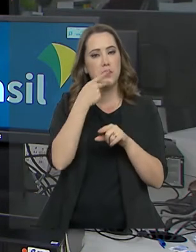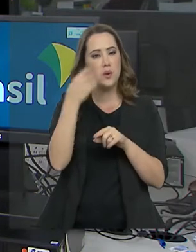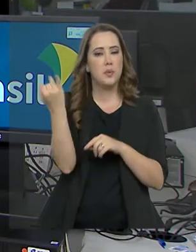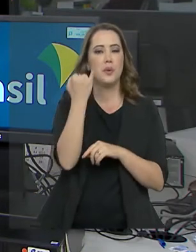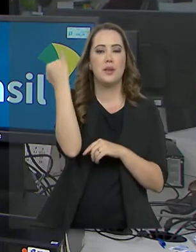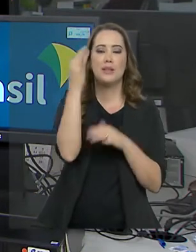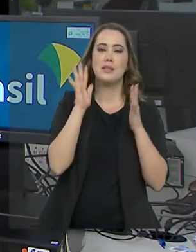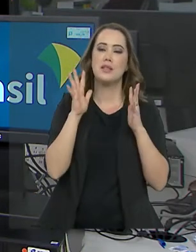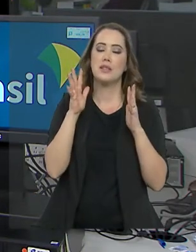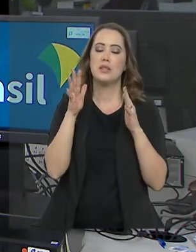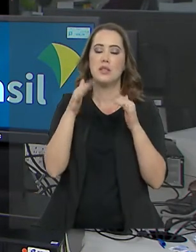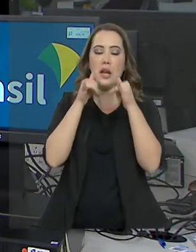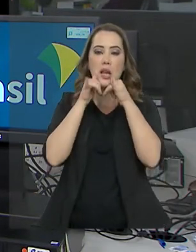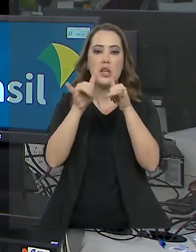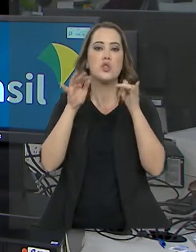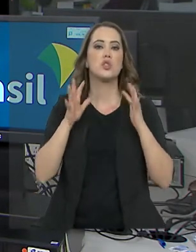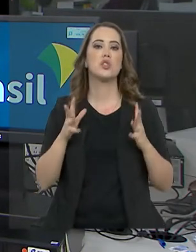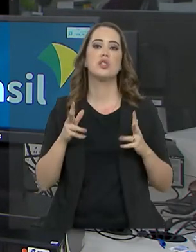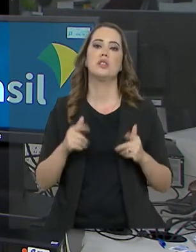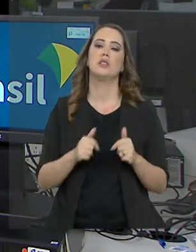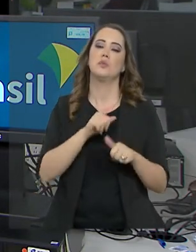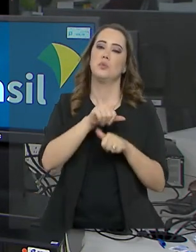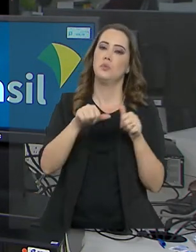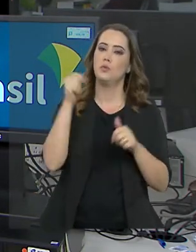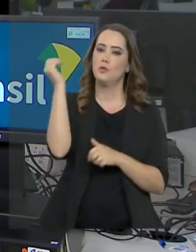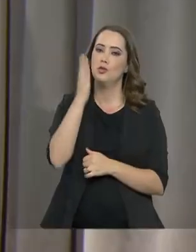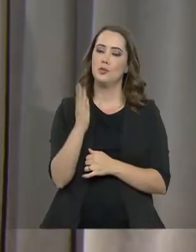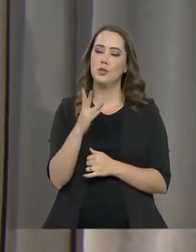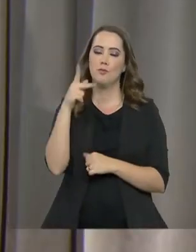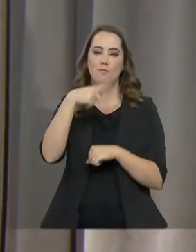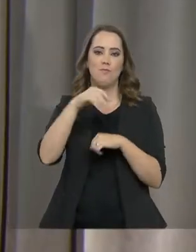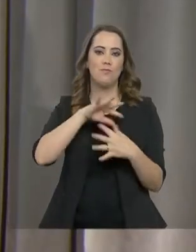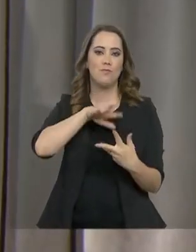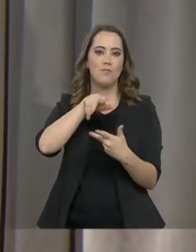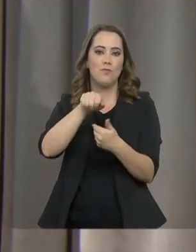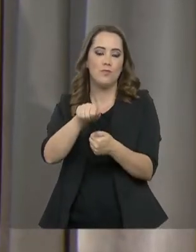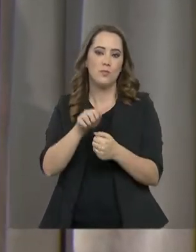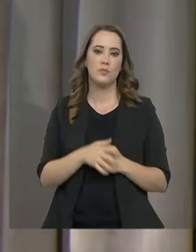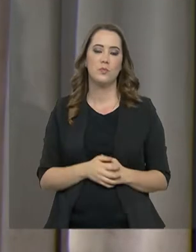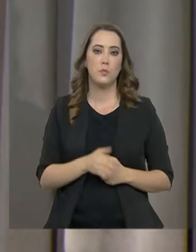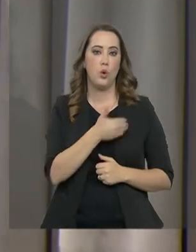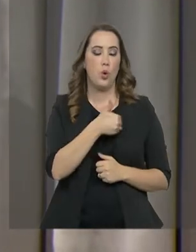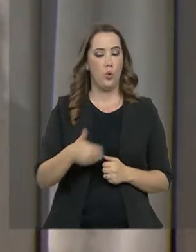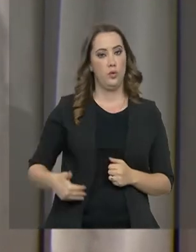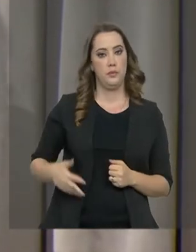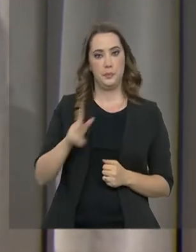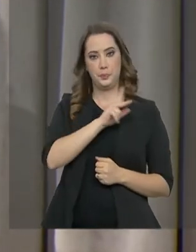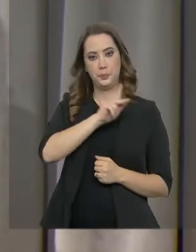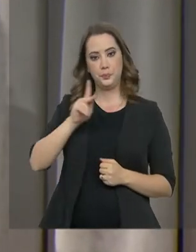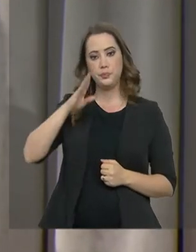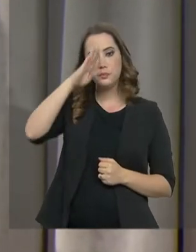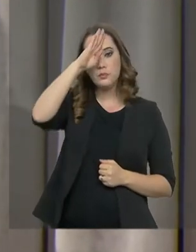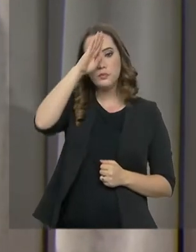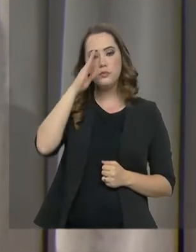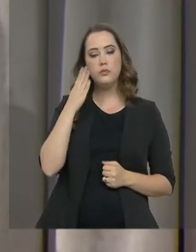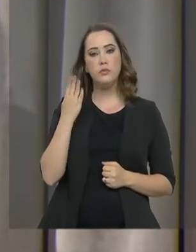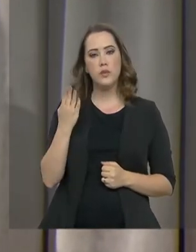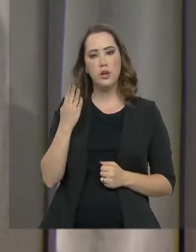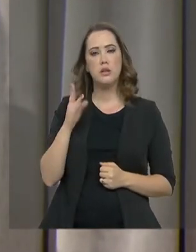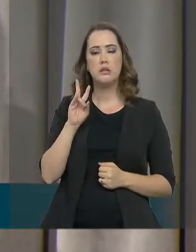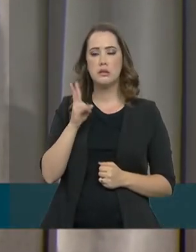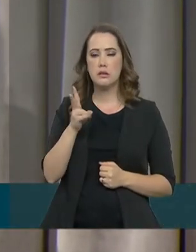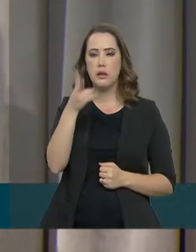para tornar o Brasil um país mais sustentável. O governo do presidente Bolsonaro tem